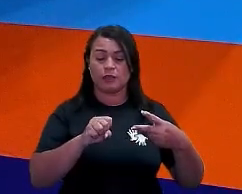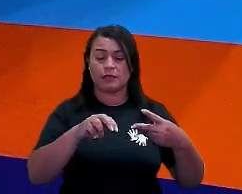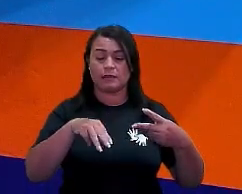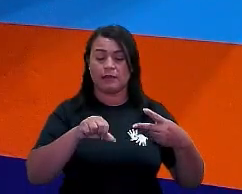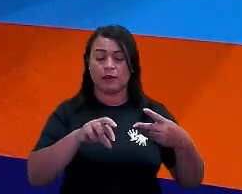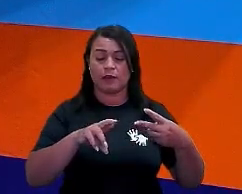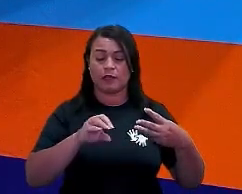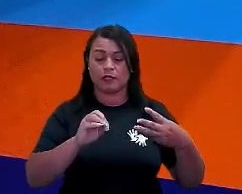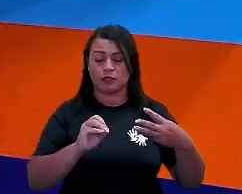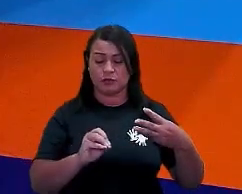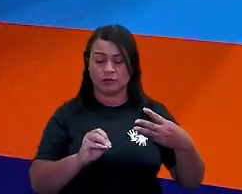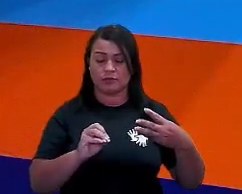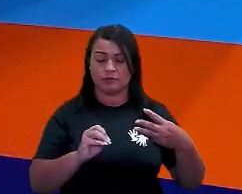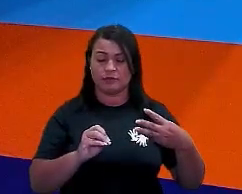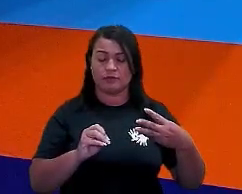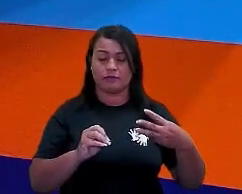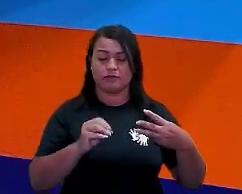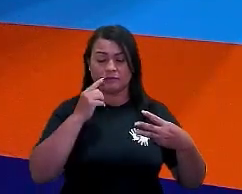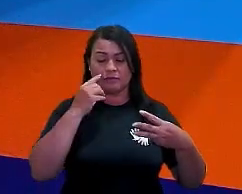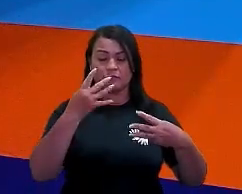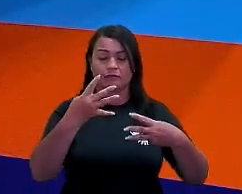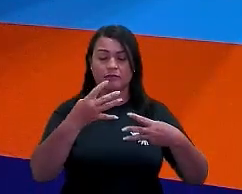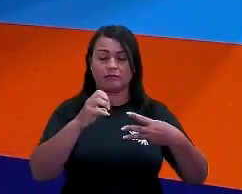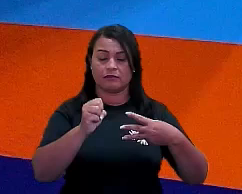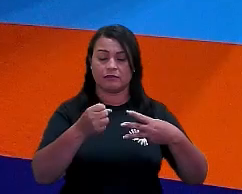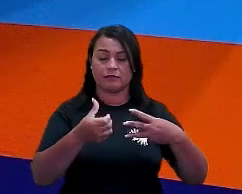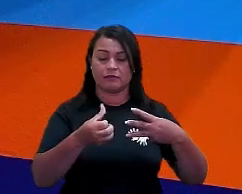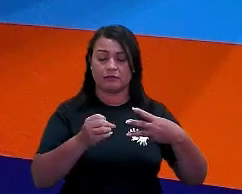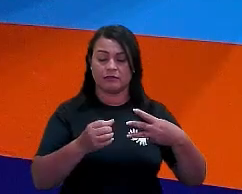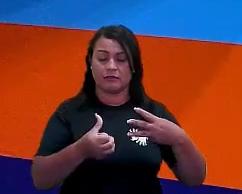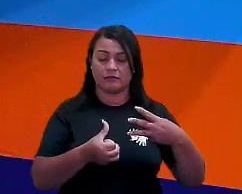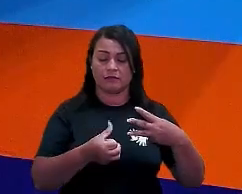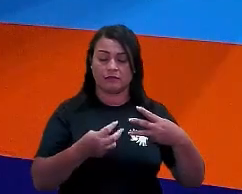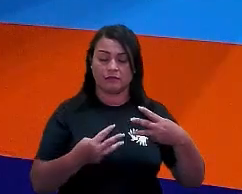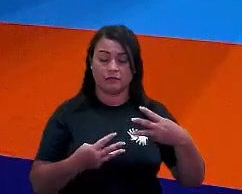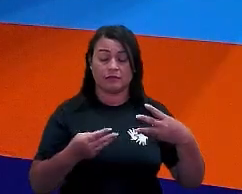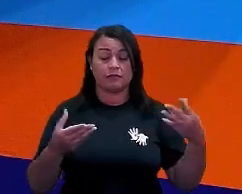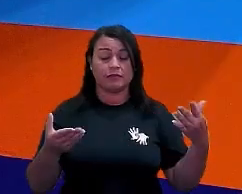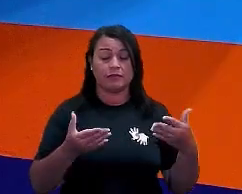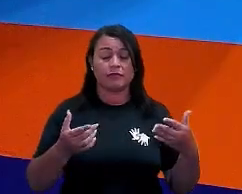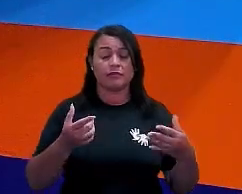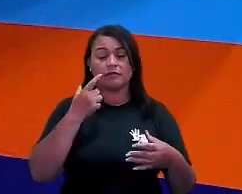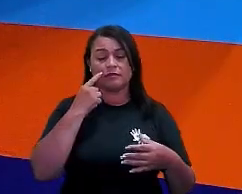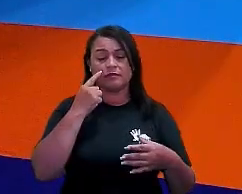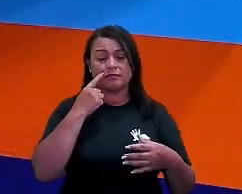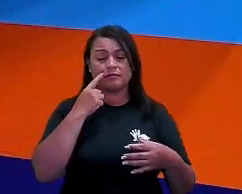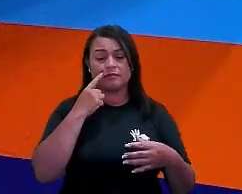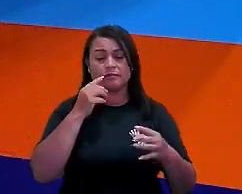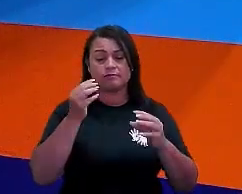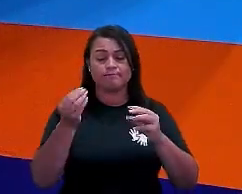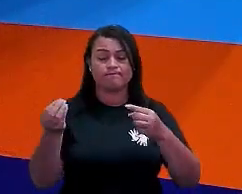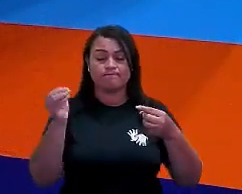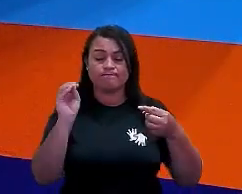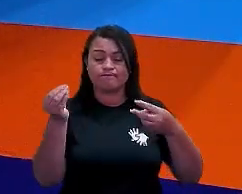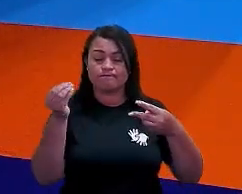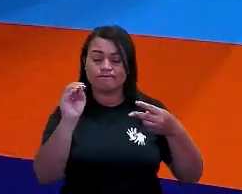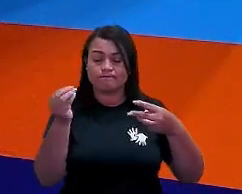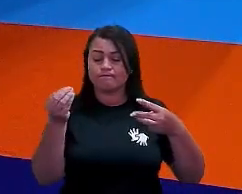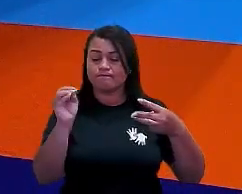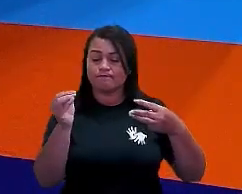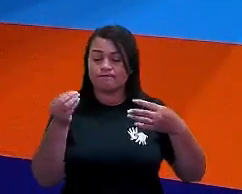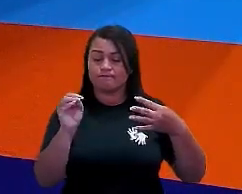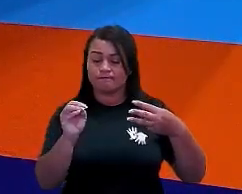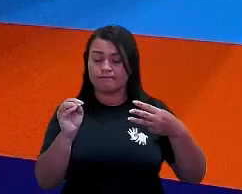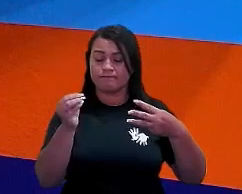tem 63, tá bom? Agora que a gente completou a tabela com as informações